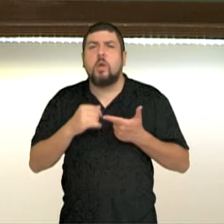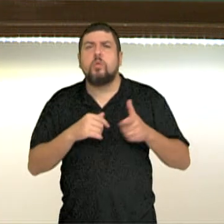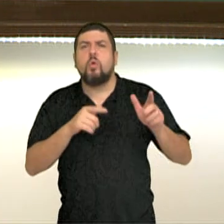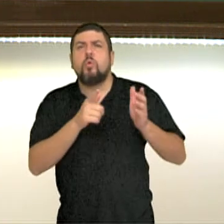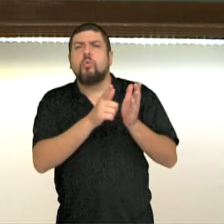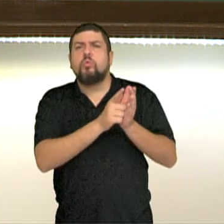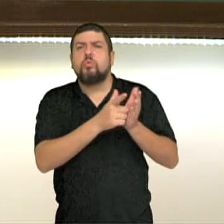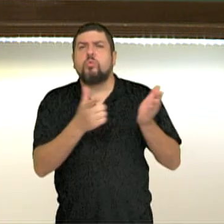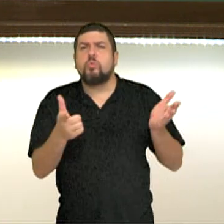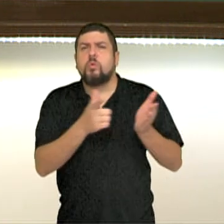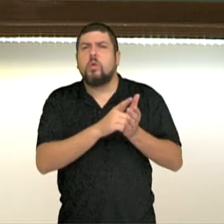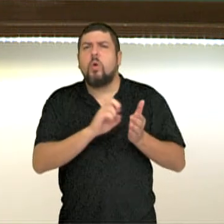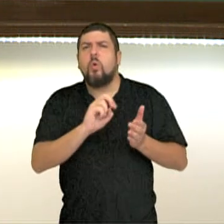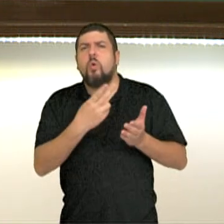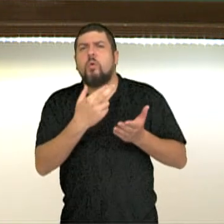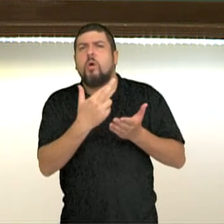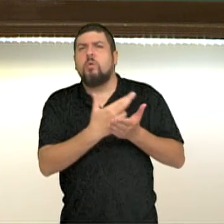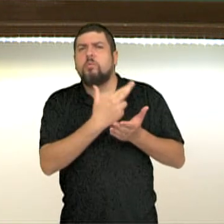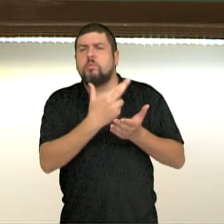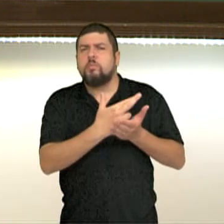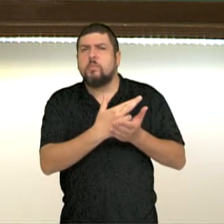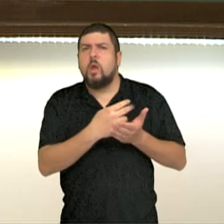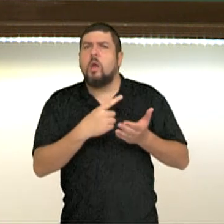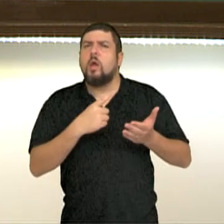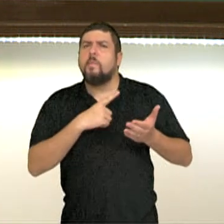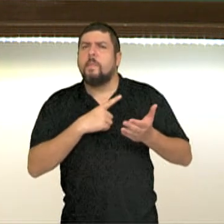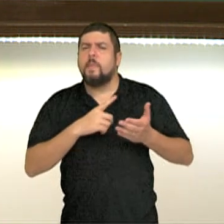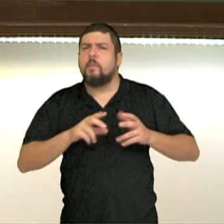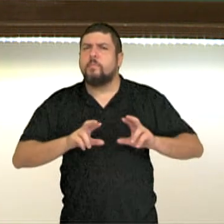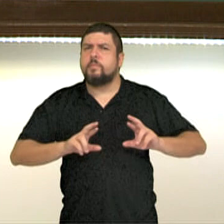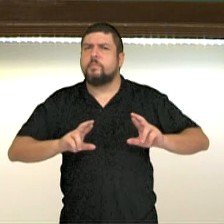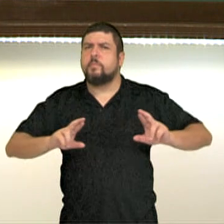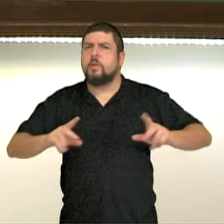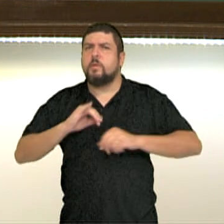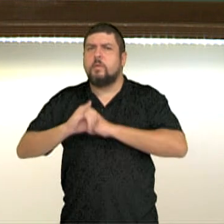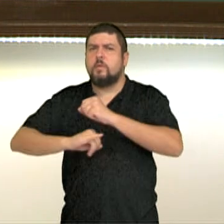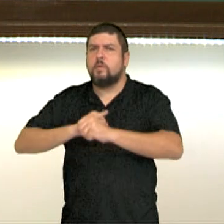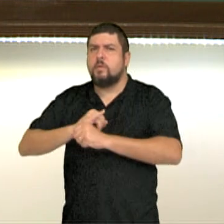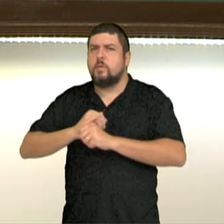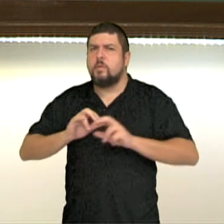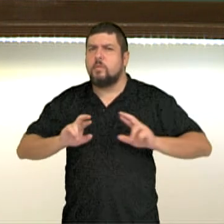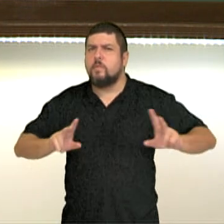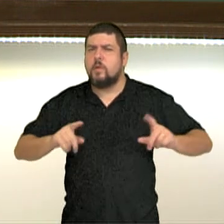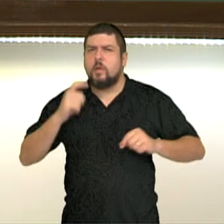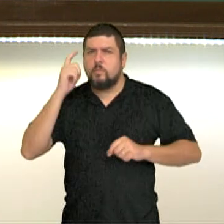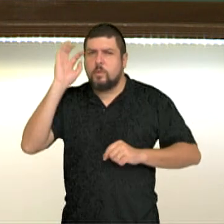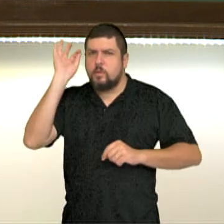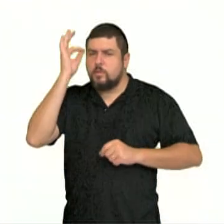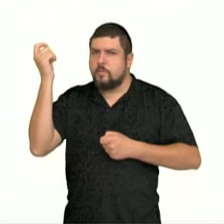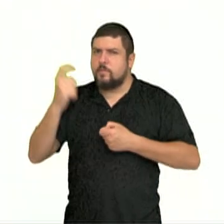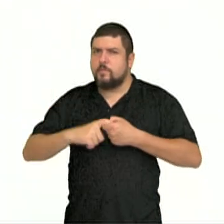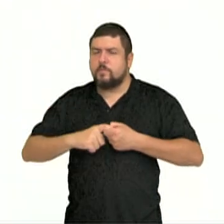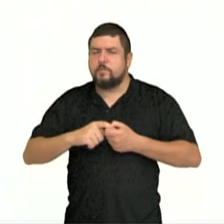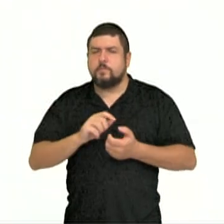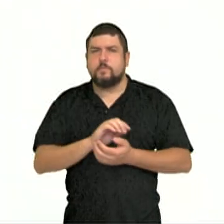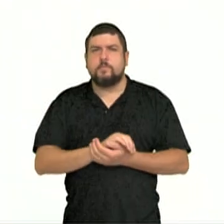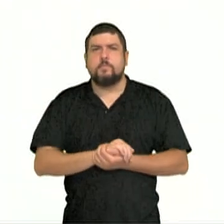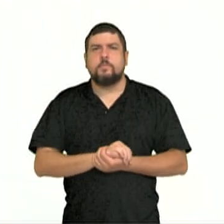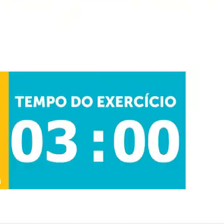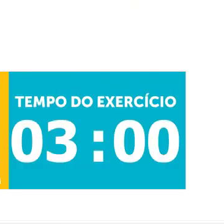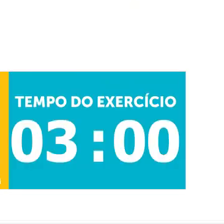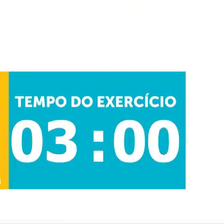de jornal, revista, teria alguma diferença ali na entrevista? Pense um pouquinho e nós já retornamos.